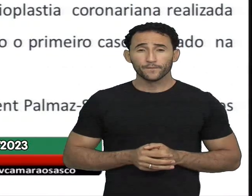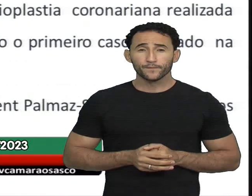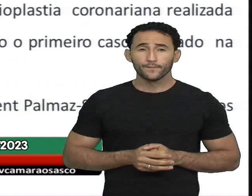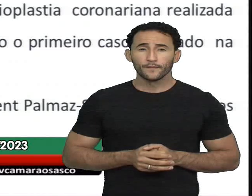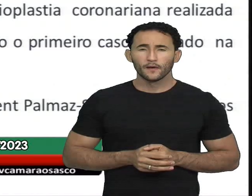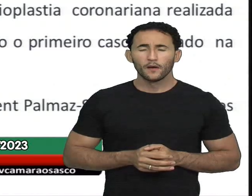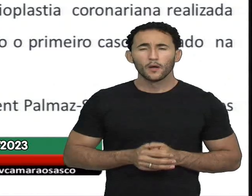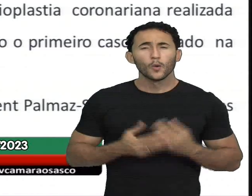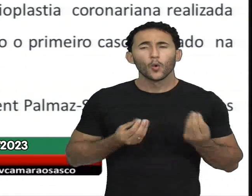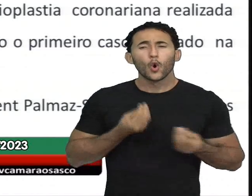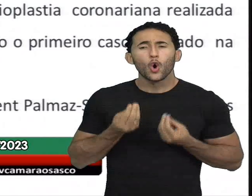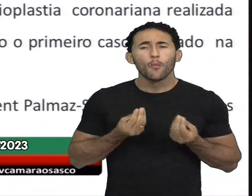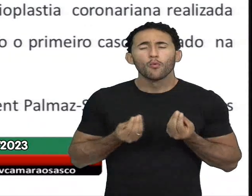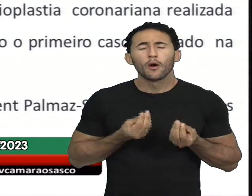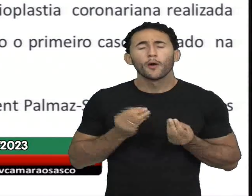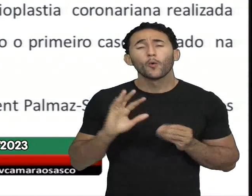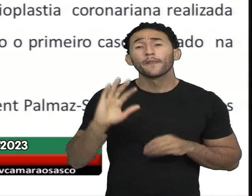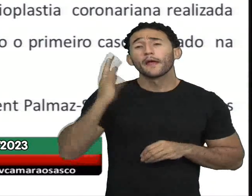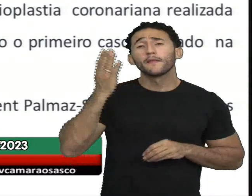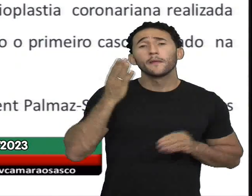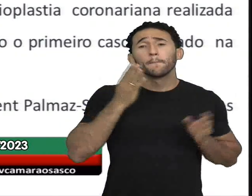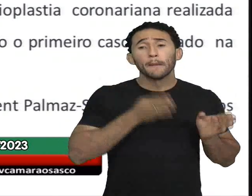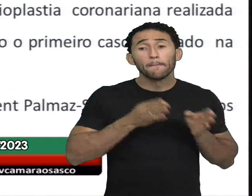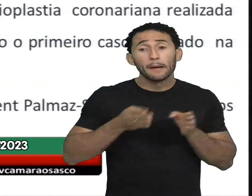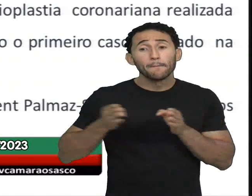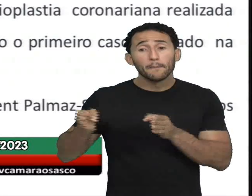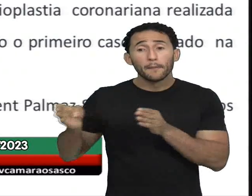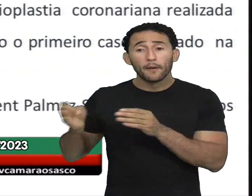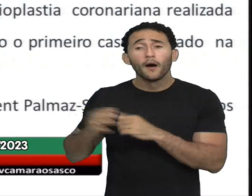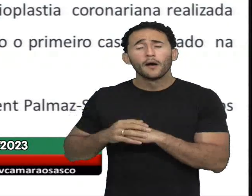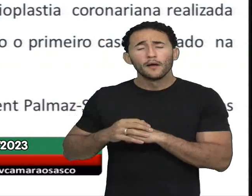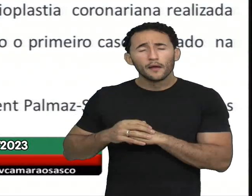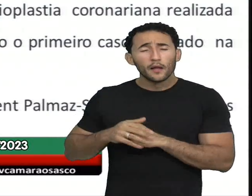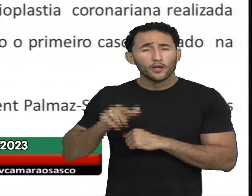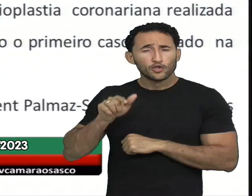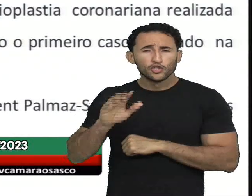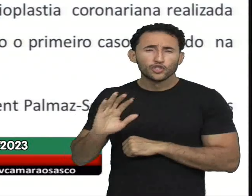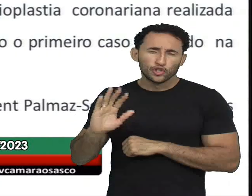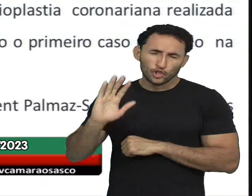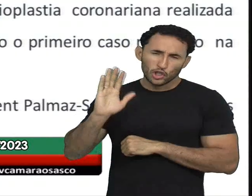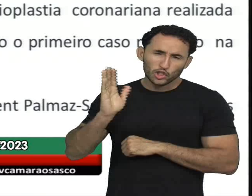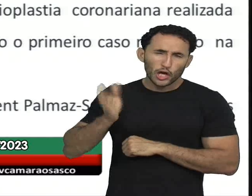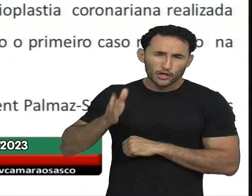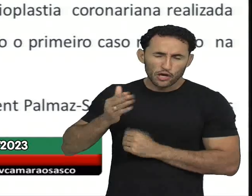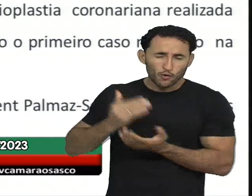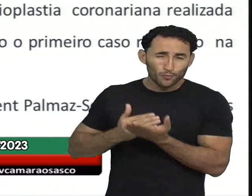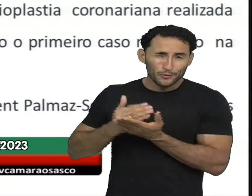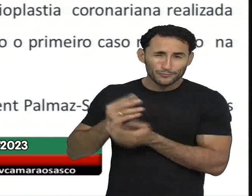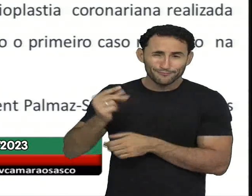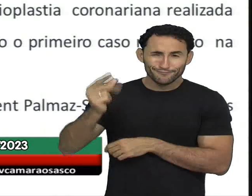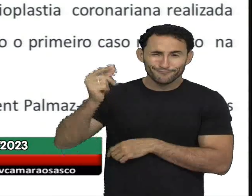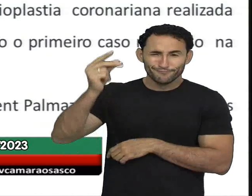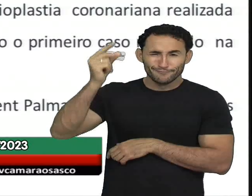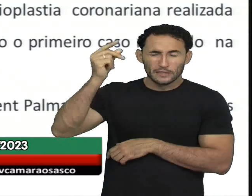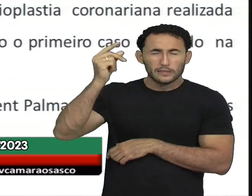Esse procedimento é um procedimento que já começou há muito tempo, no